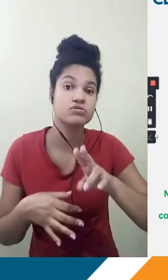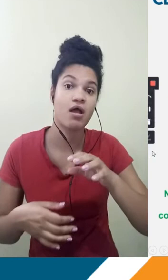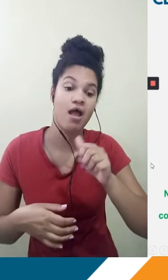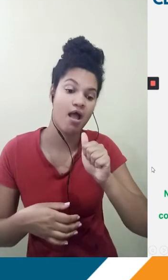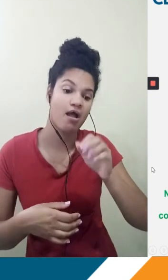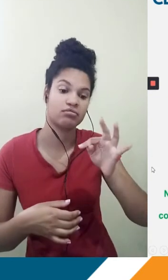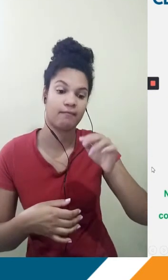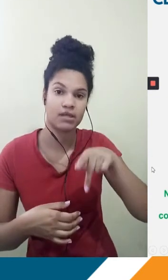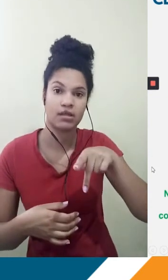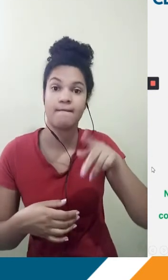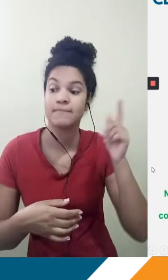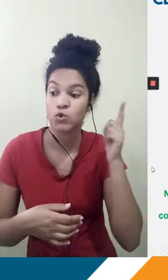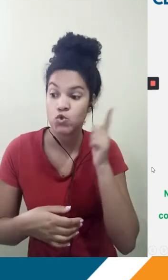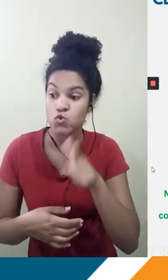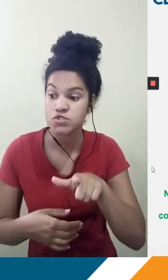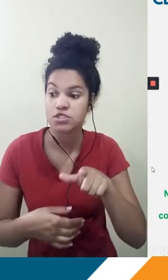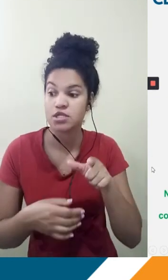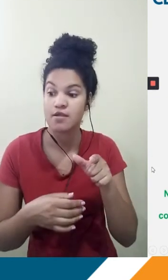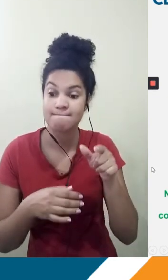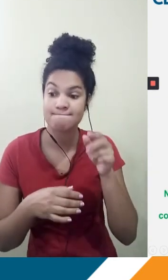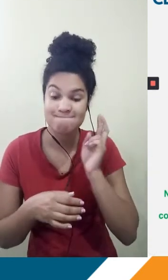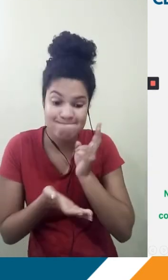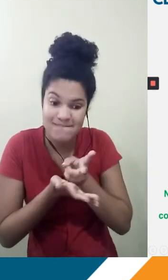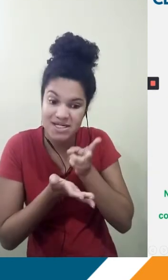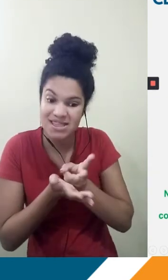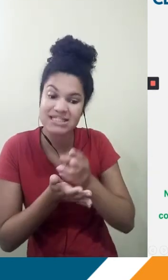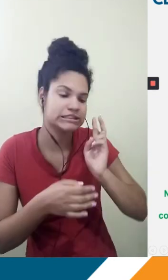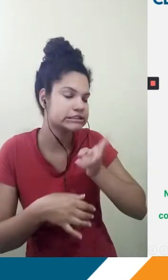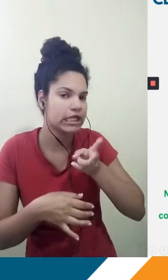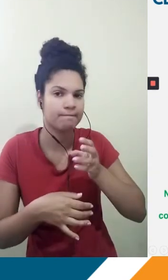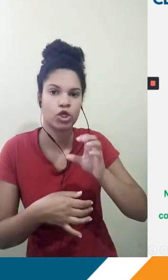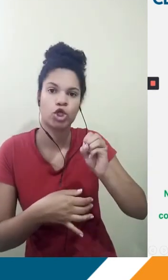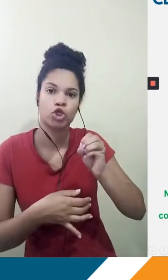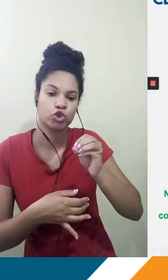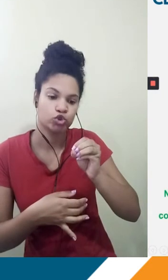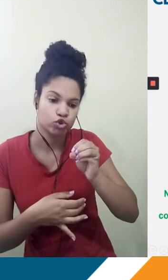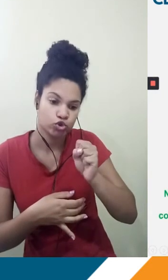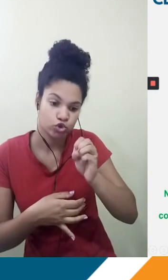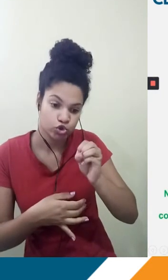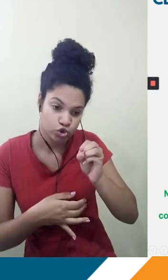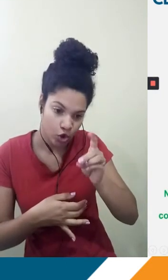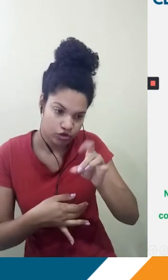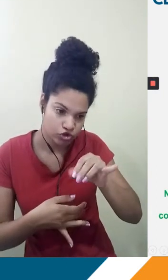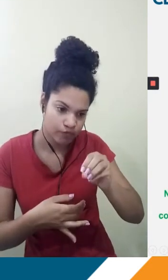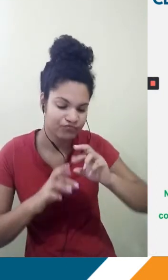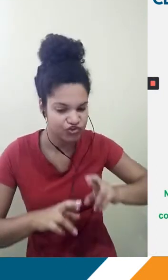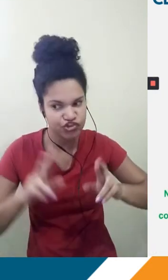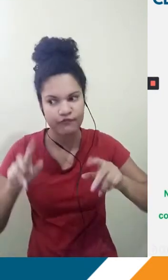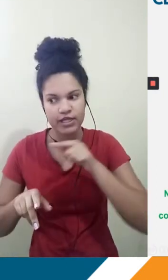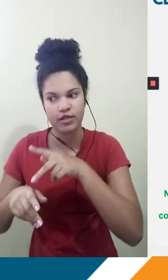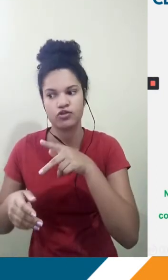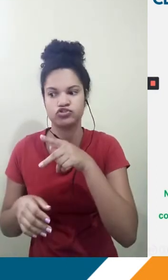as concentrações de potássio e de sódio diferentes, ou seja, uma maior concentração de potássio dentro